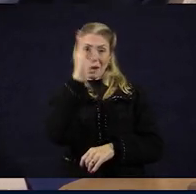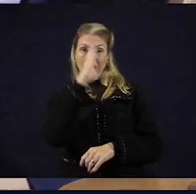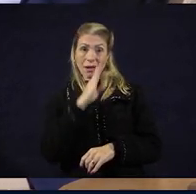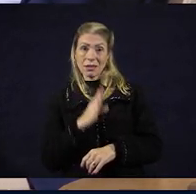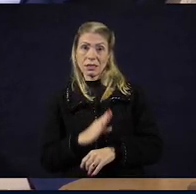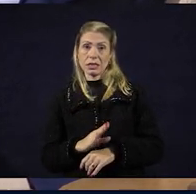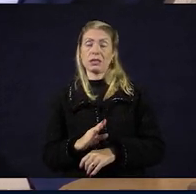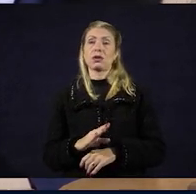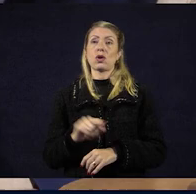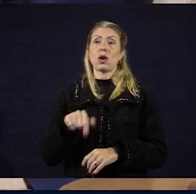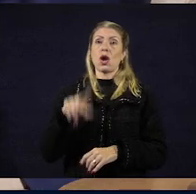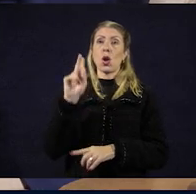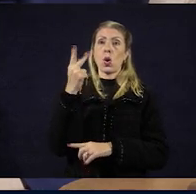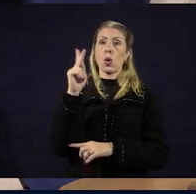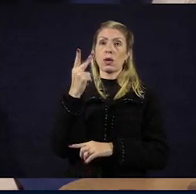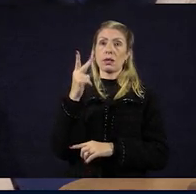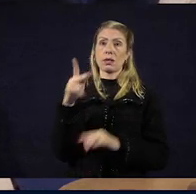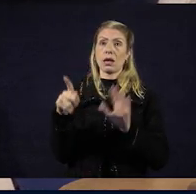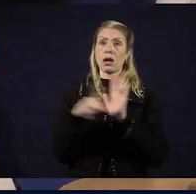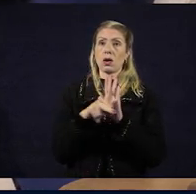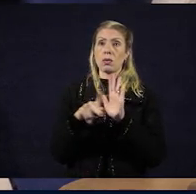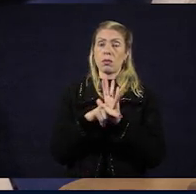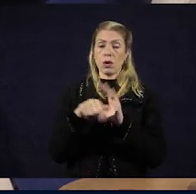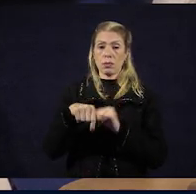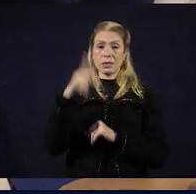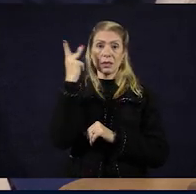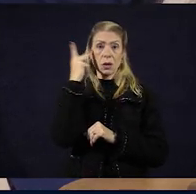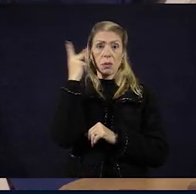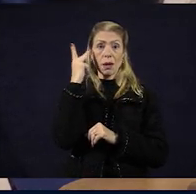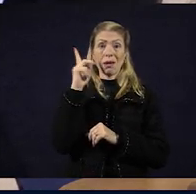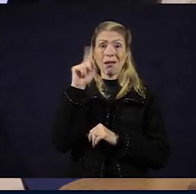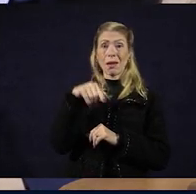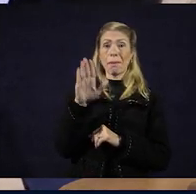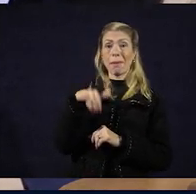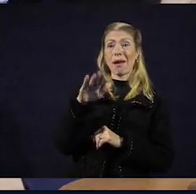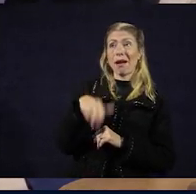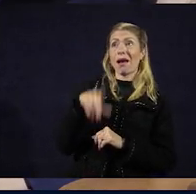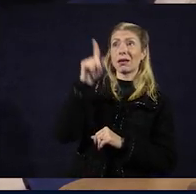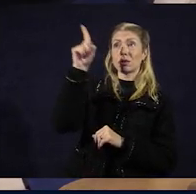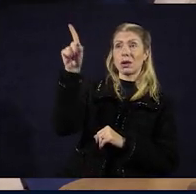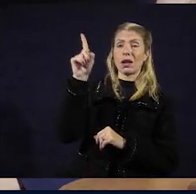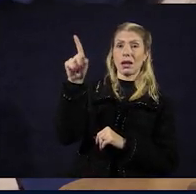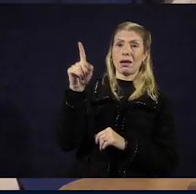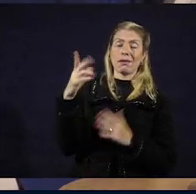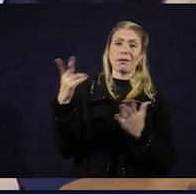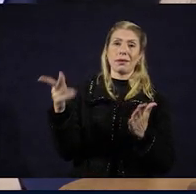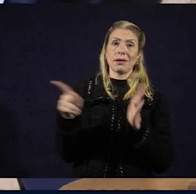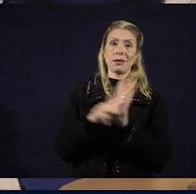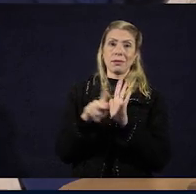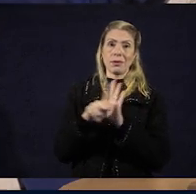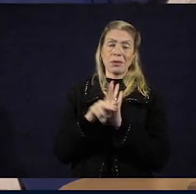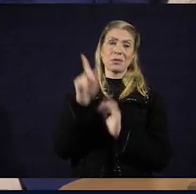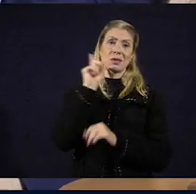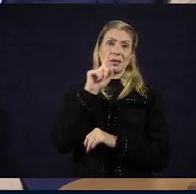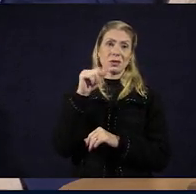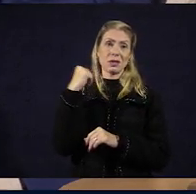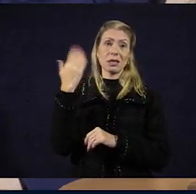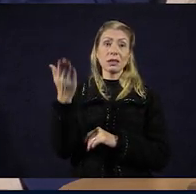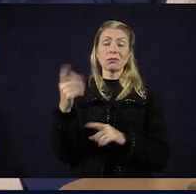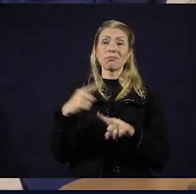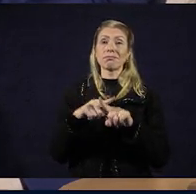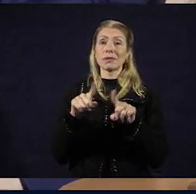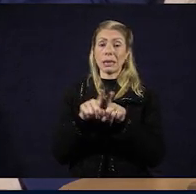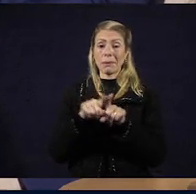né o hotel mais caro de São Paulo eu tenho uma barra barato de marrata não uma corrida de Uber em São Paulo custa 20%